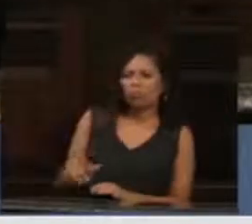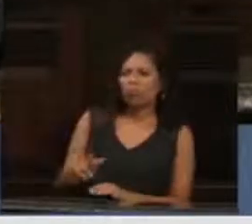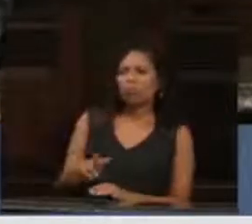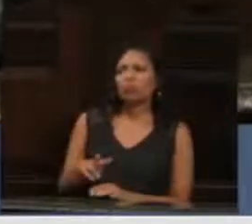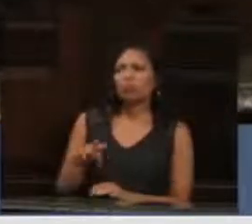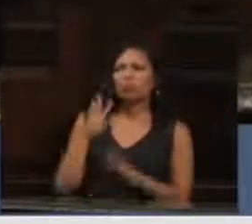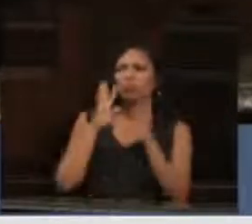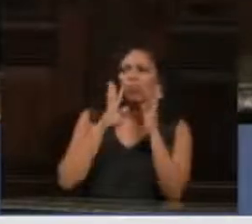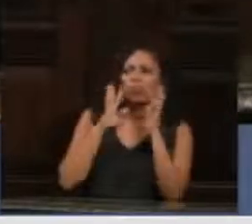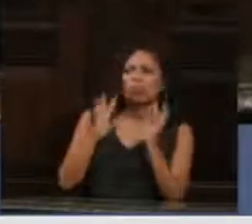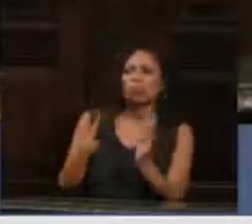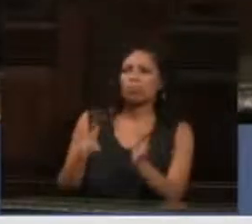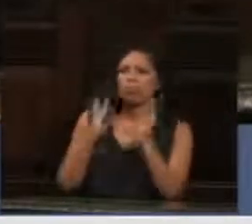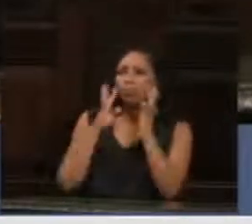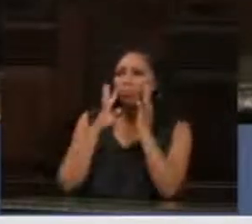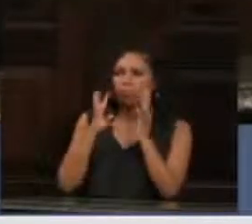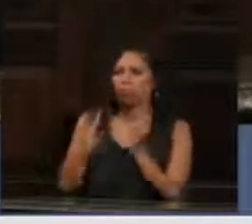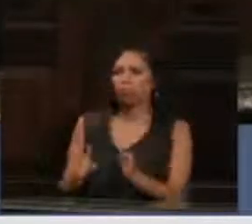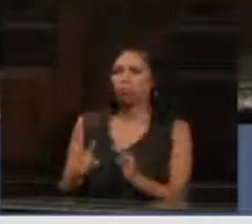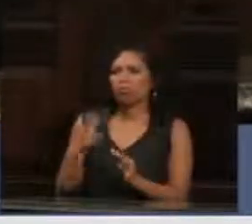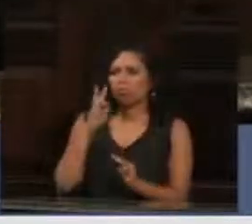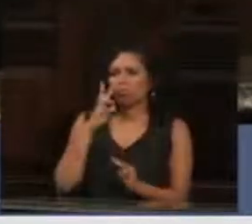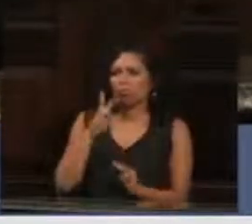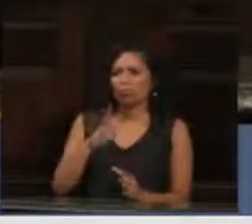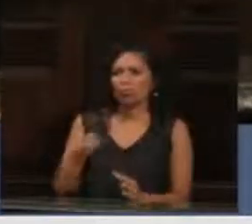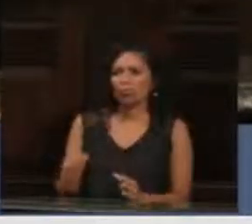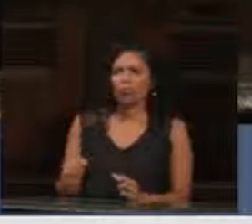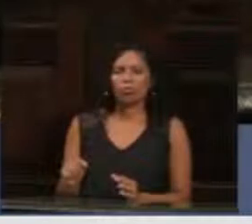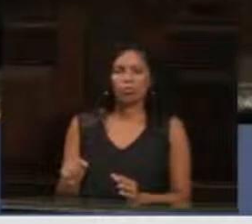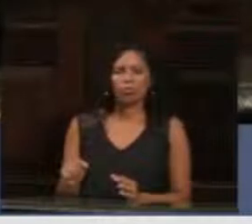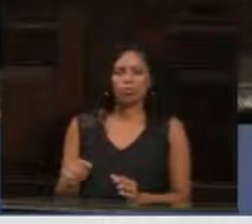seja, de outubro